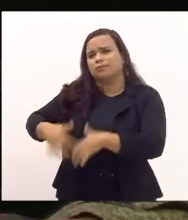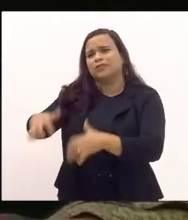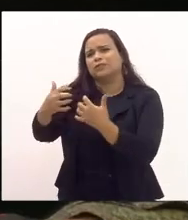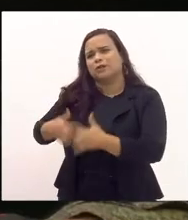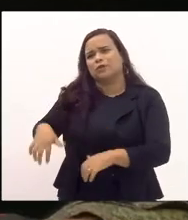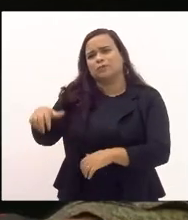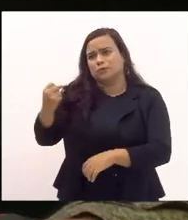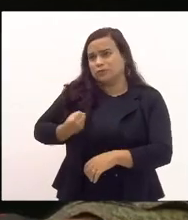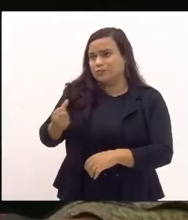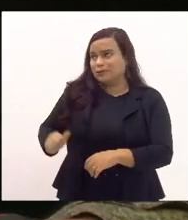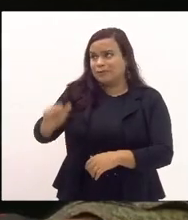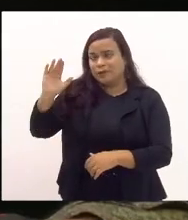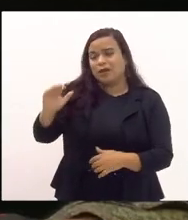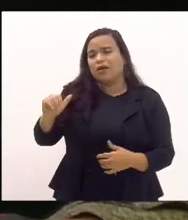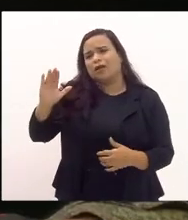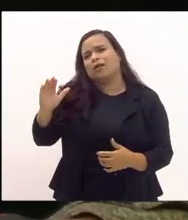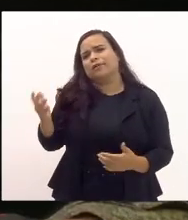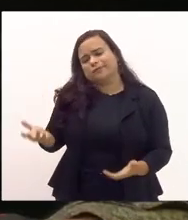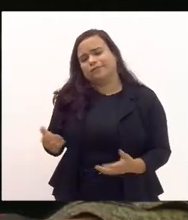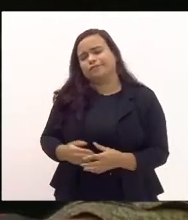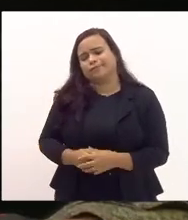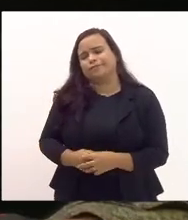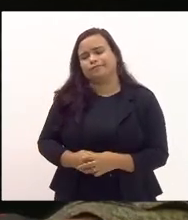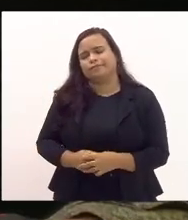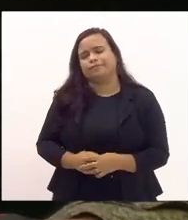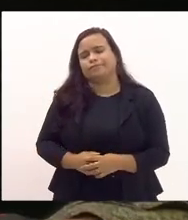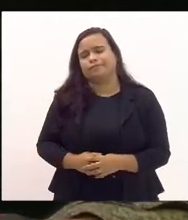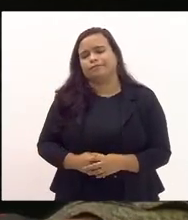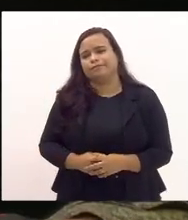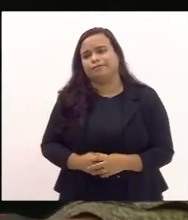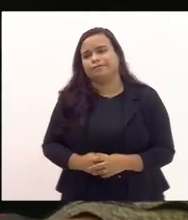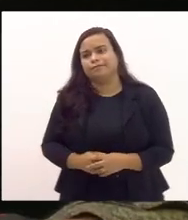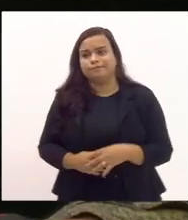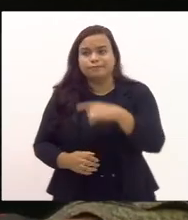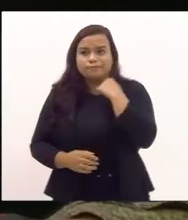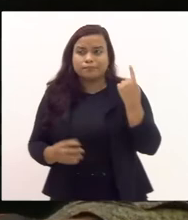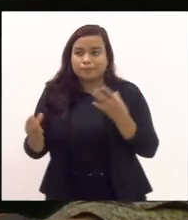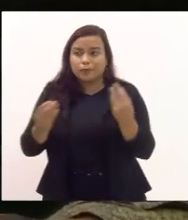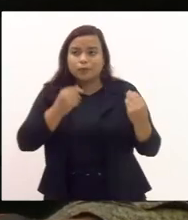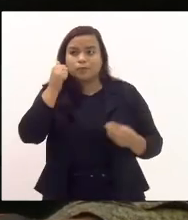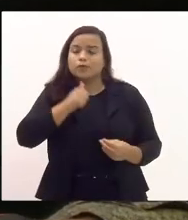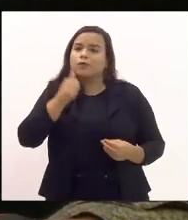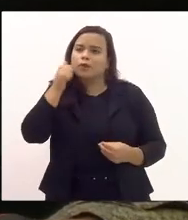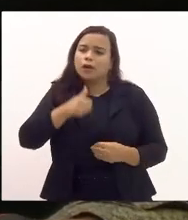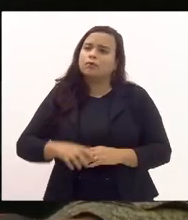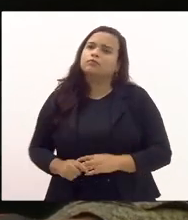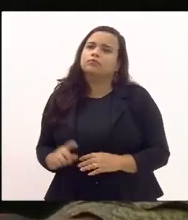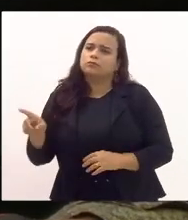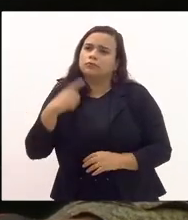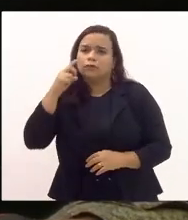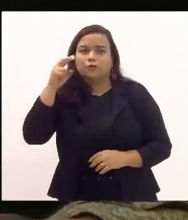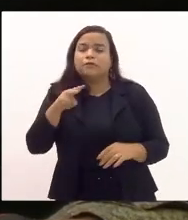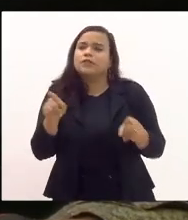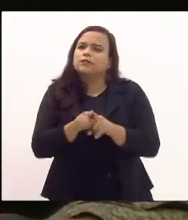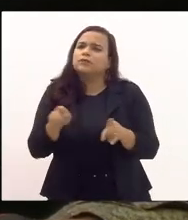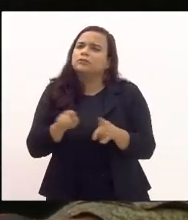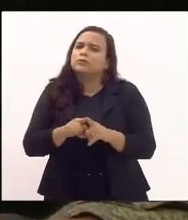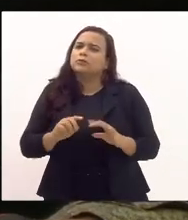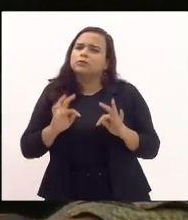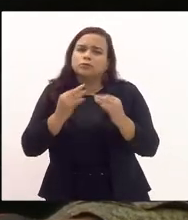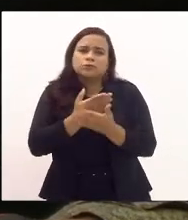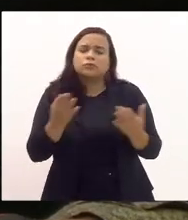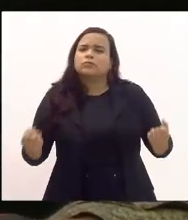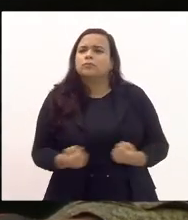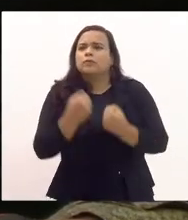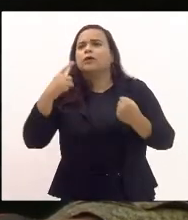número muito é muito grande de morte de mulheres e a gente vê onde isso tudo né